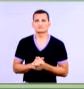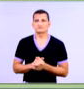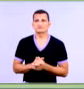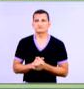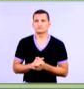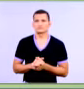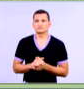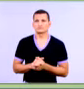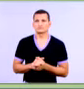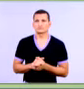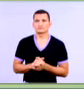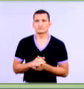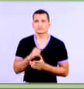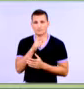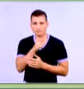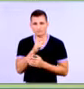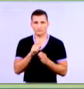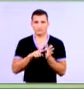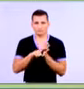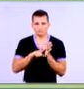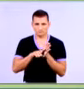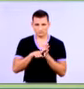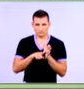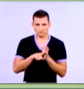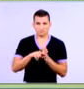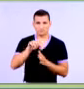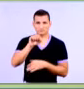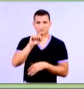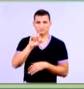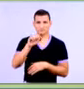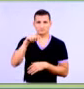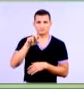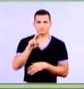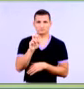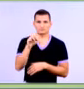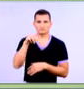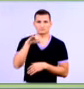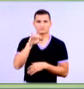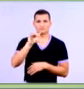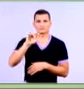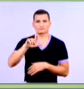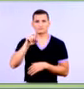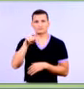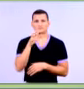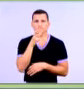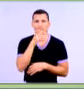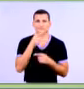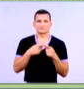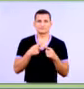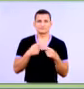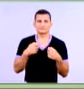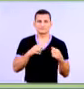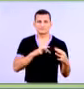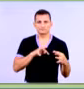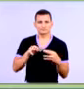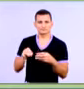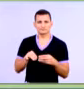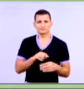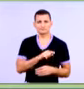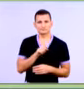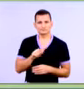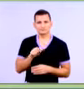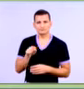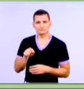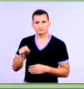ou seja, essa busca sequencial, ela é demorada. Por quê? Porque ele tem que pesquisar em tudo. Então, você imagina numa